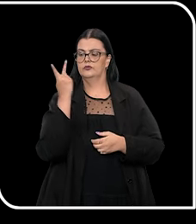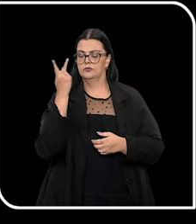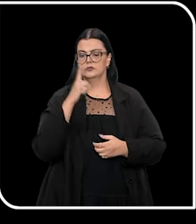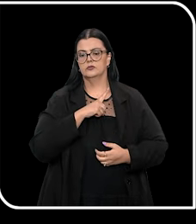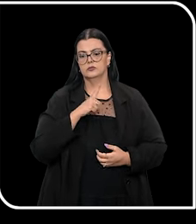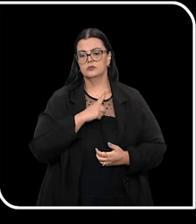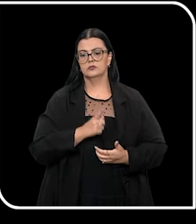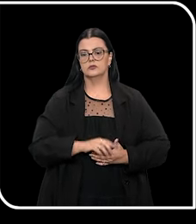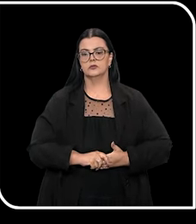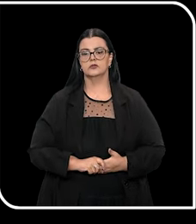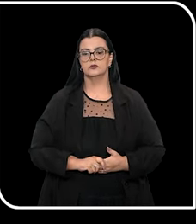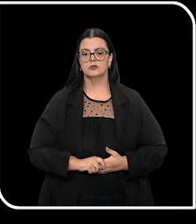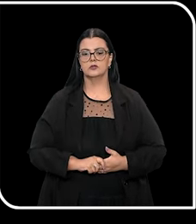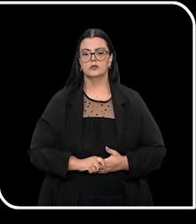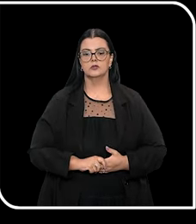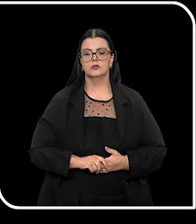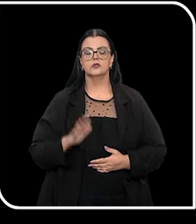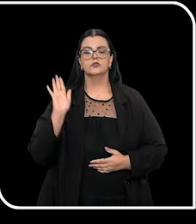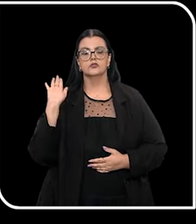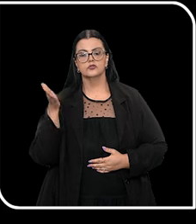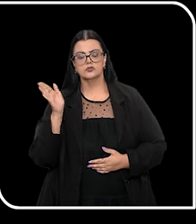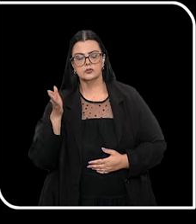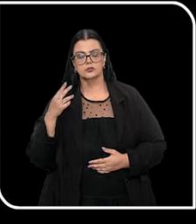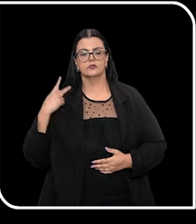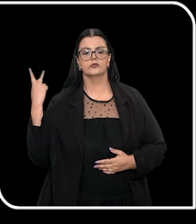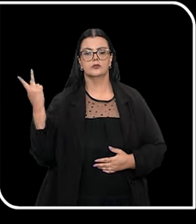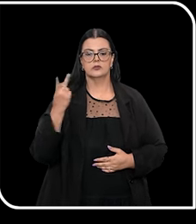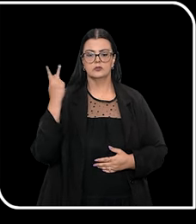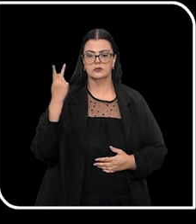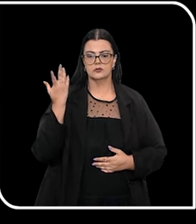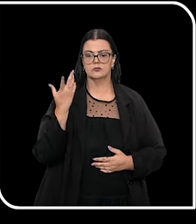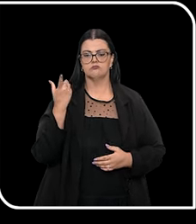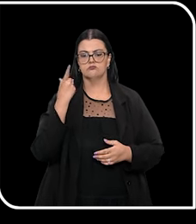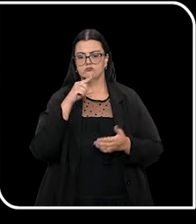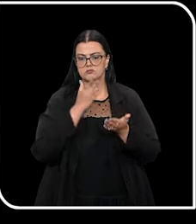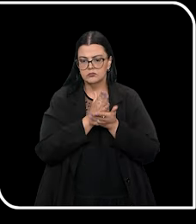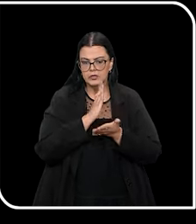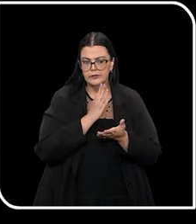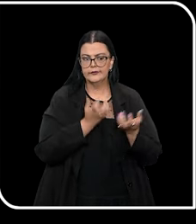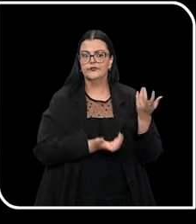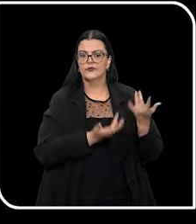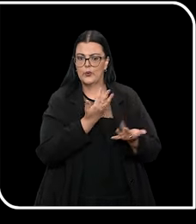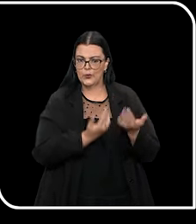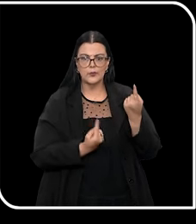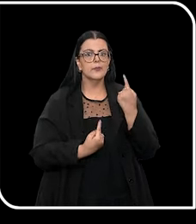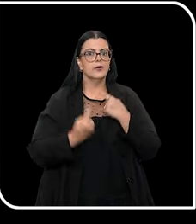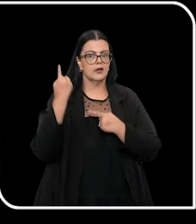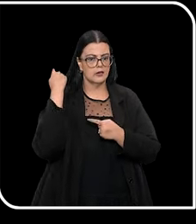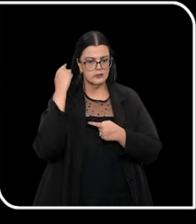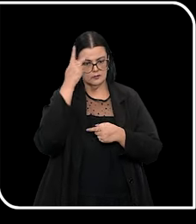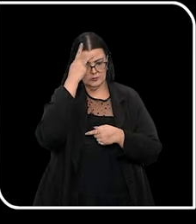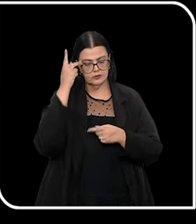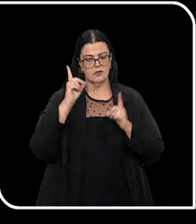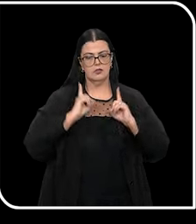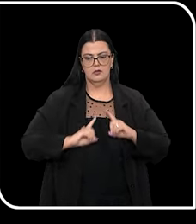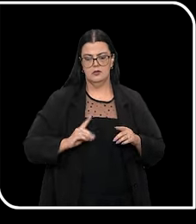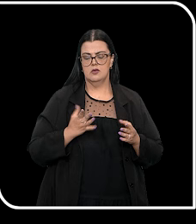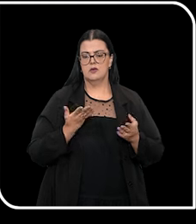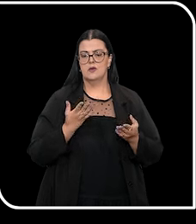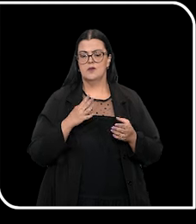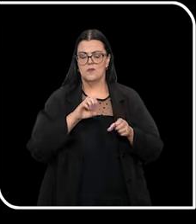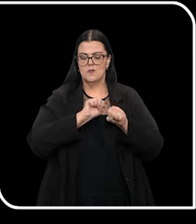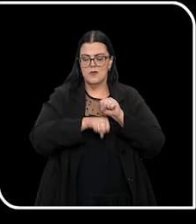valoração que ela tem então Eh já foram valorizados já foram desvalorizados já foram queimados na fogueira já foram né